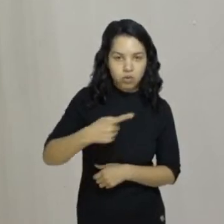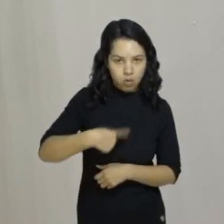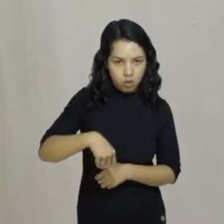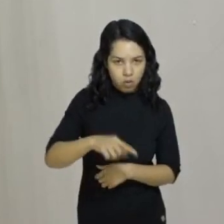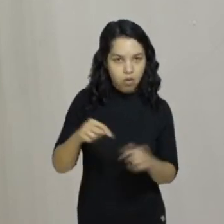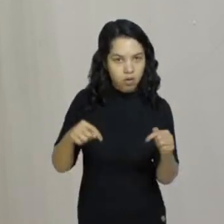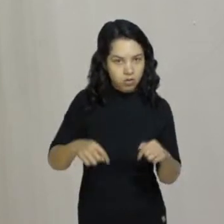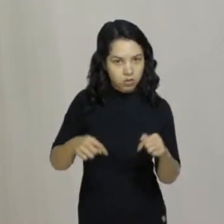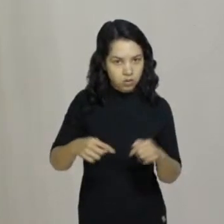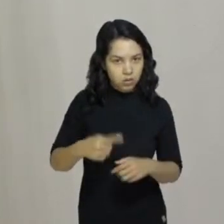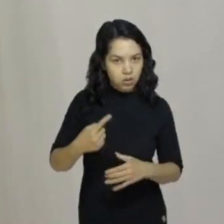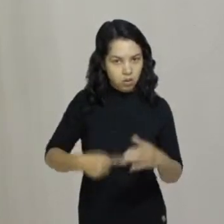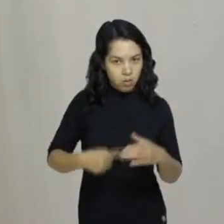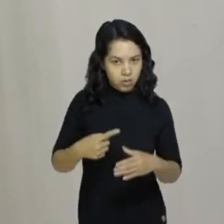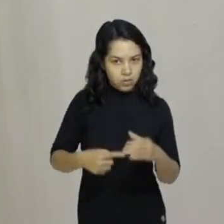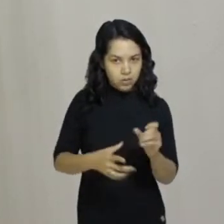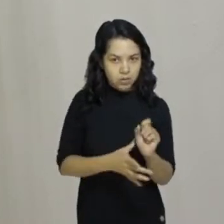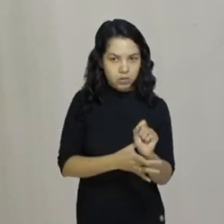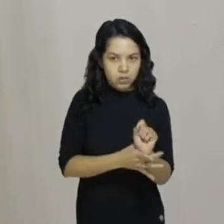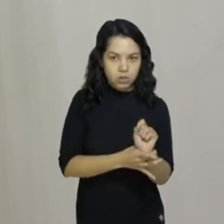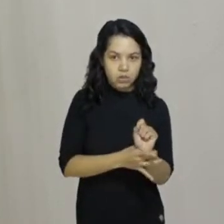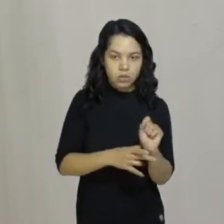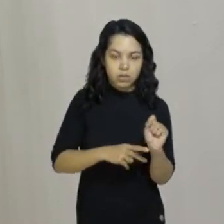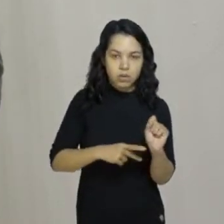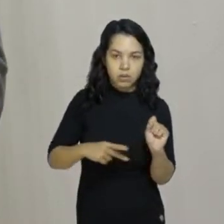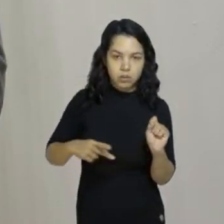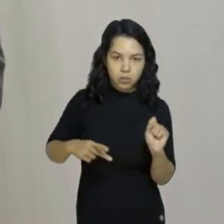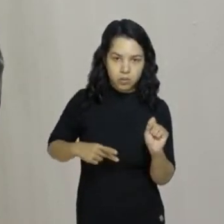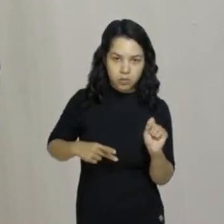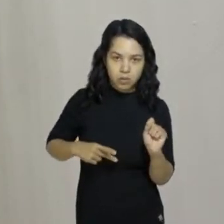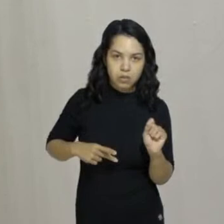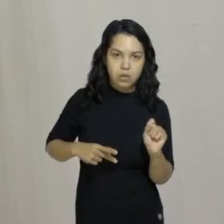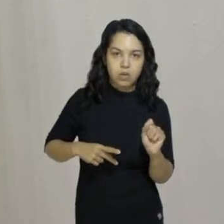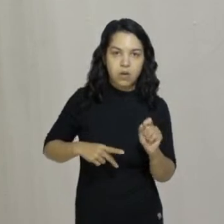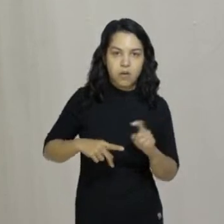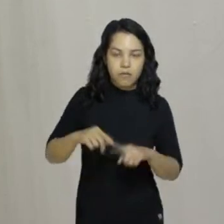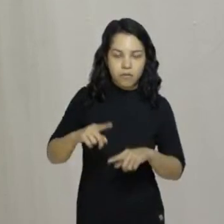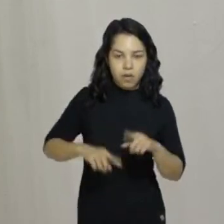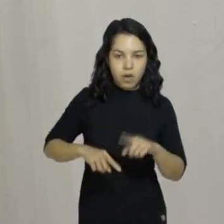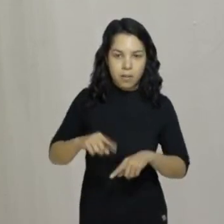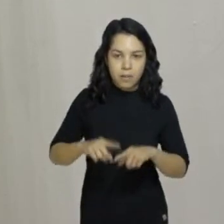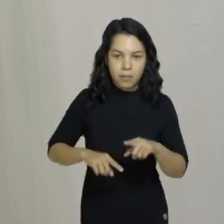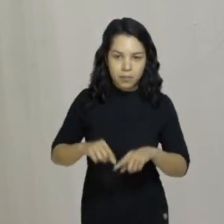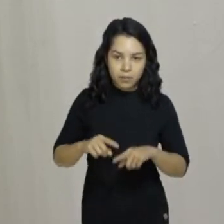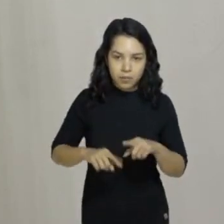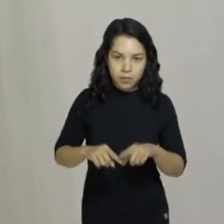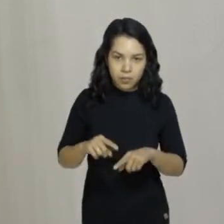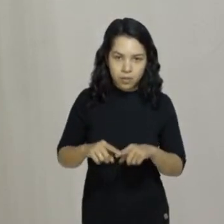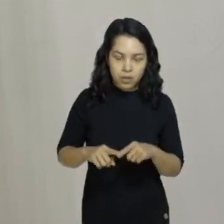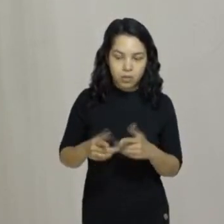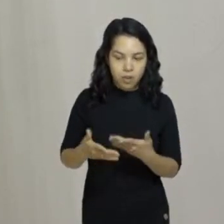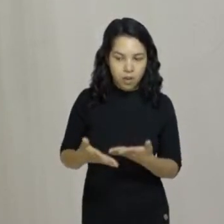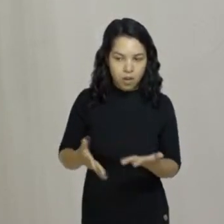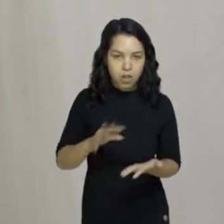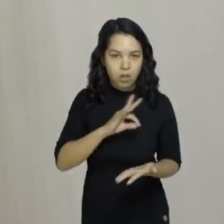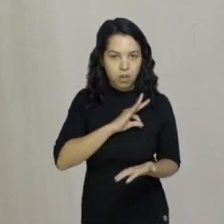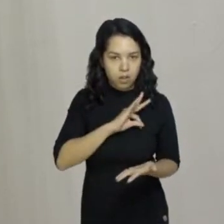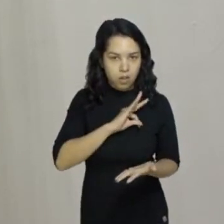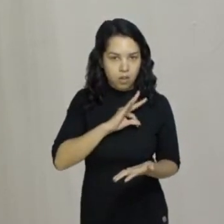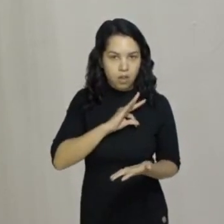Jessé da comissão de Segurança Pública somos ferramentas para os técnicos poderem